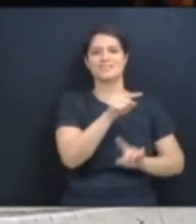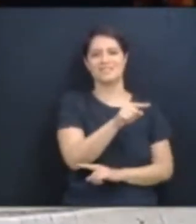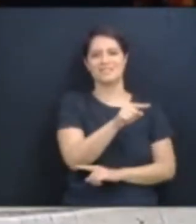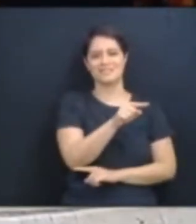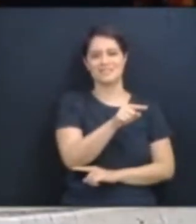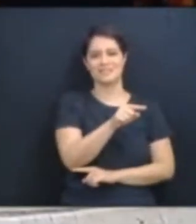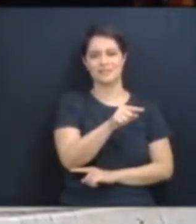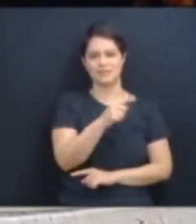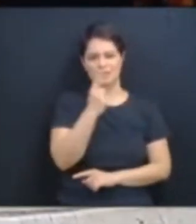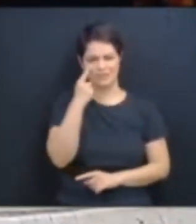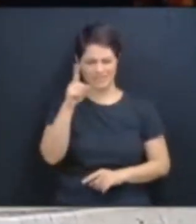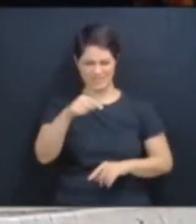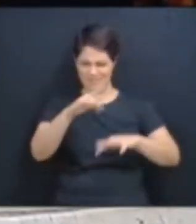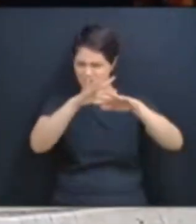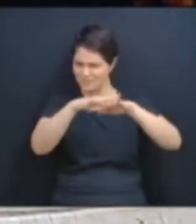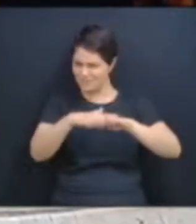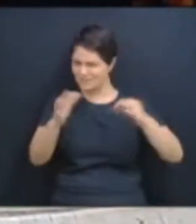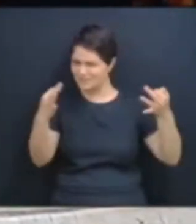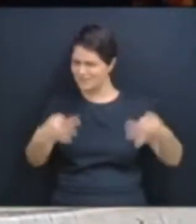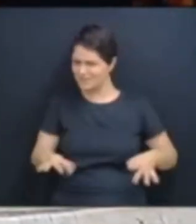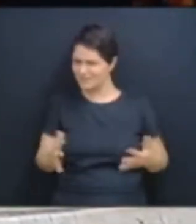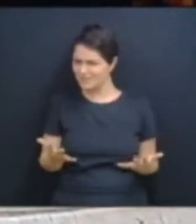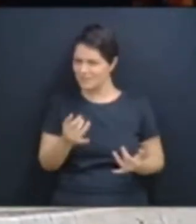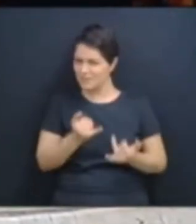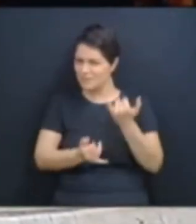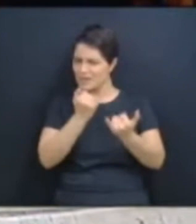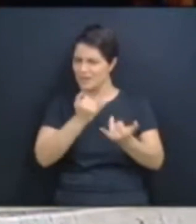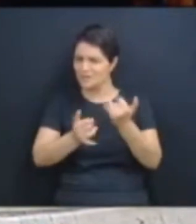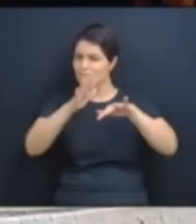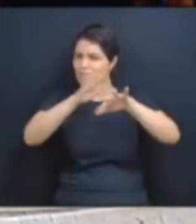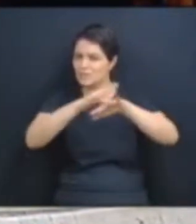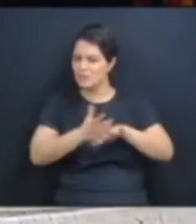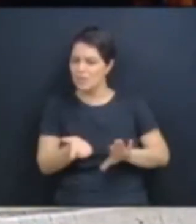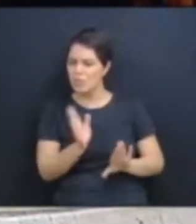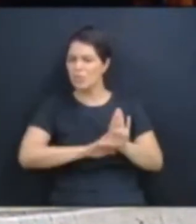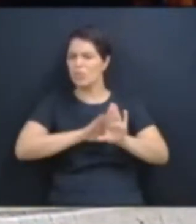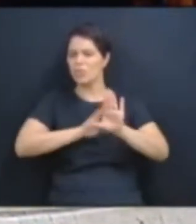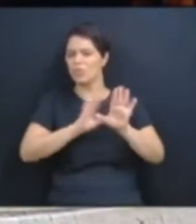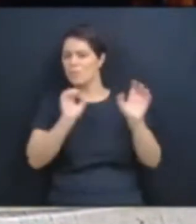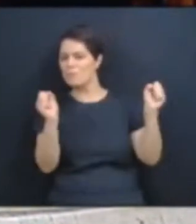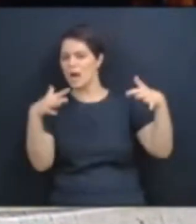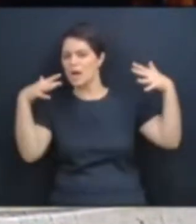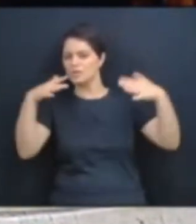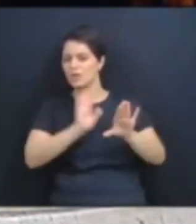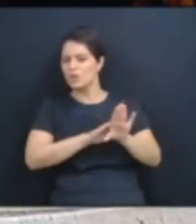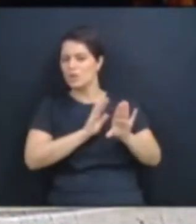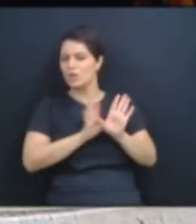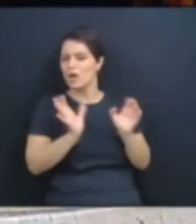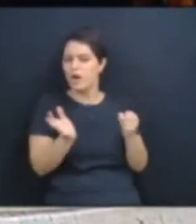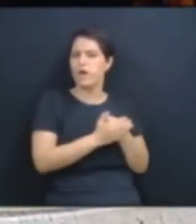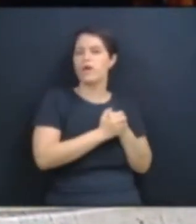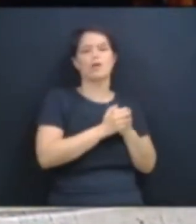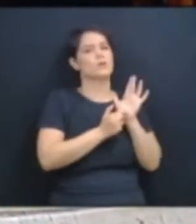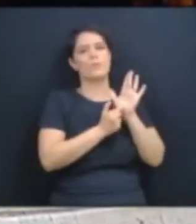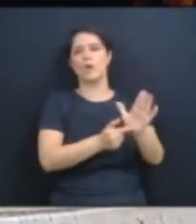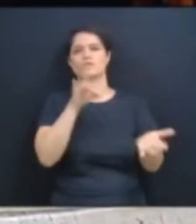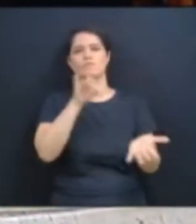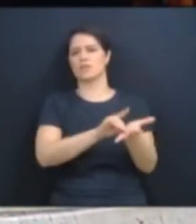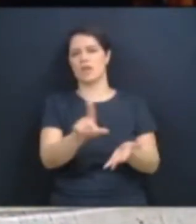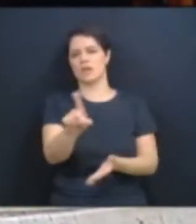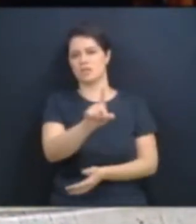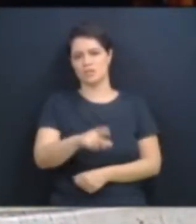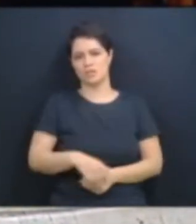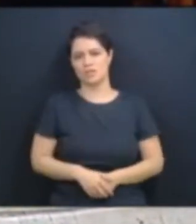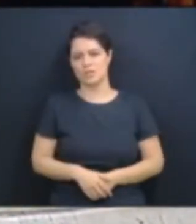matemática, uma forma de não demonstrar o que vai acontecer. Eu não duvido que o preço da tarifa será reduzido em